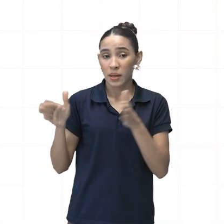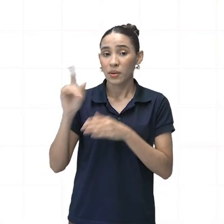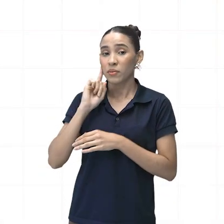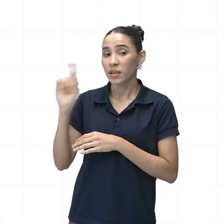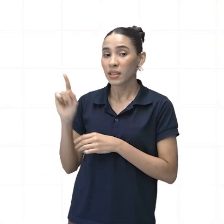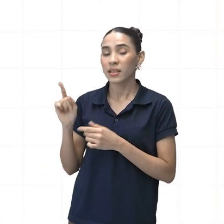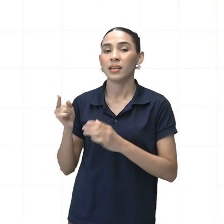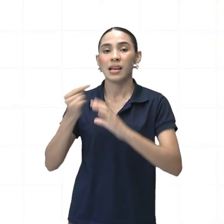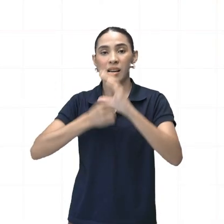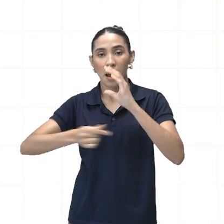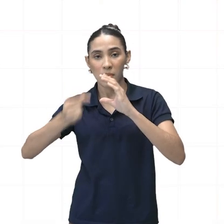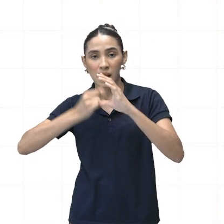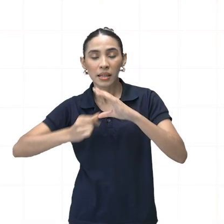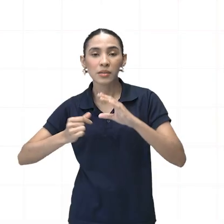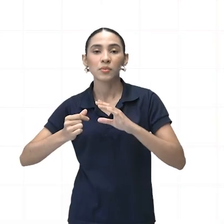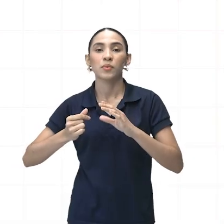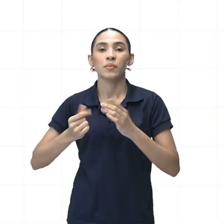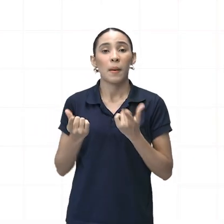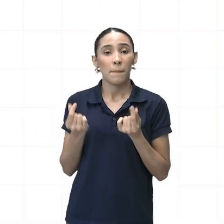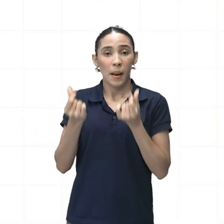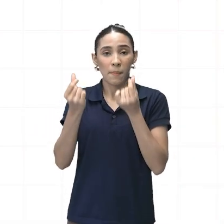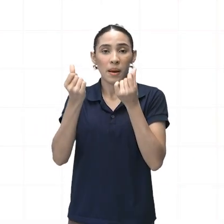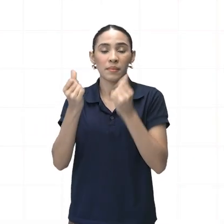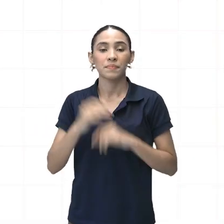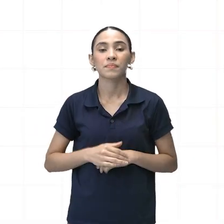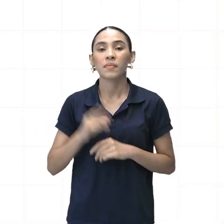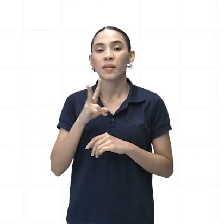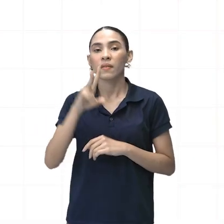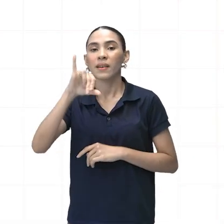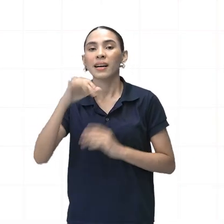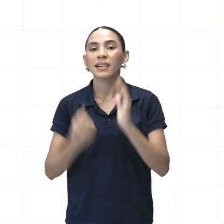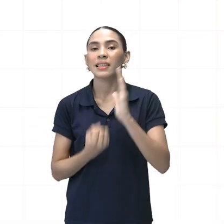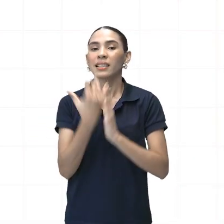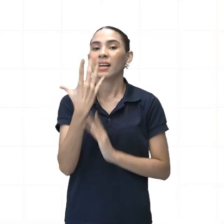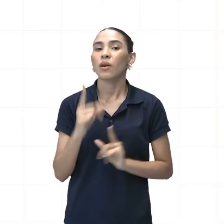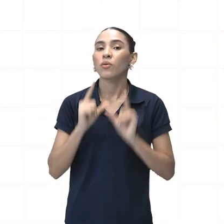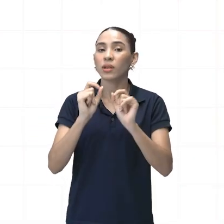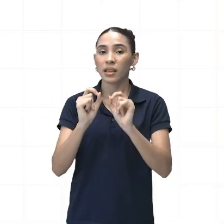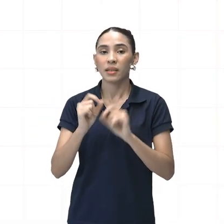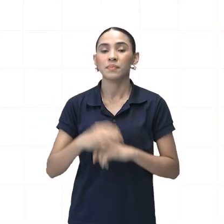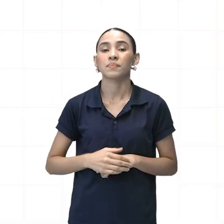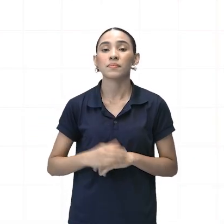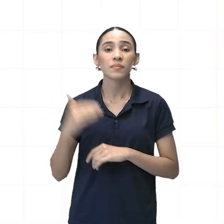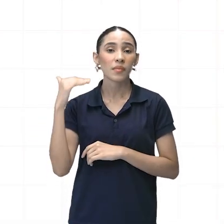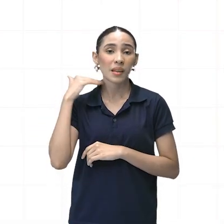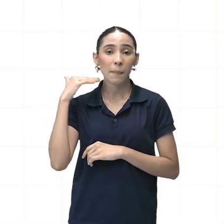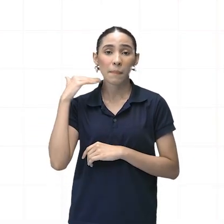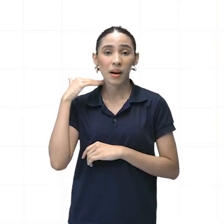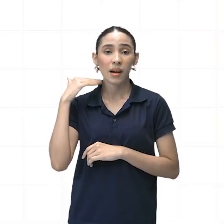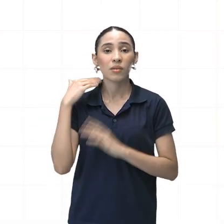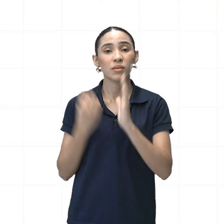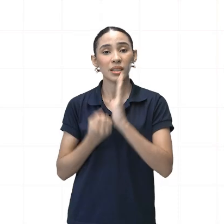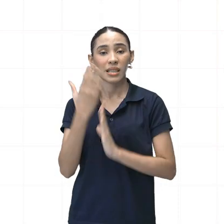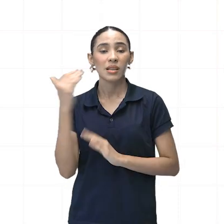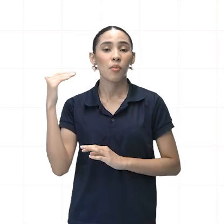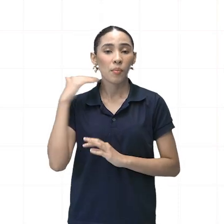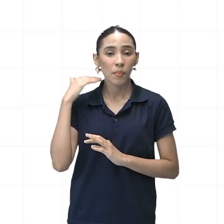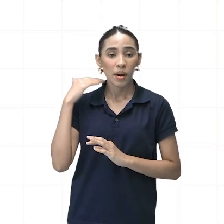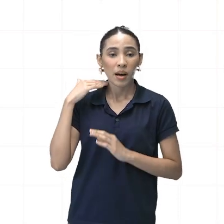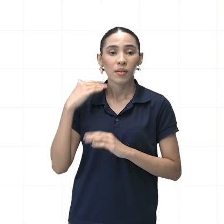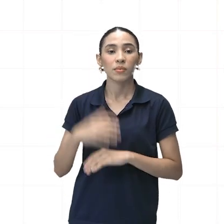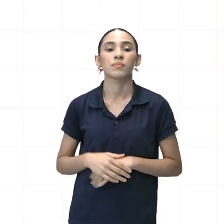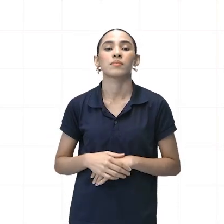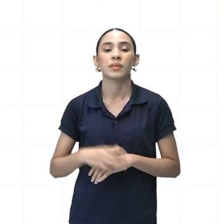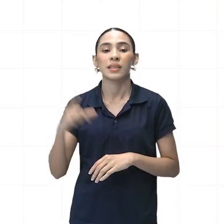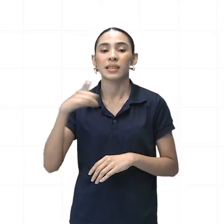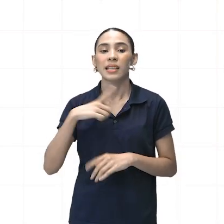aí do capitalismo financeiro, gente, vai surgir aí com os bancos assumindo